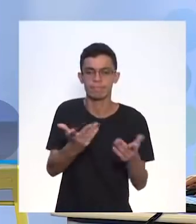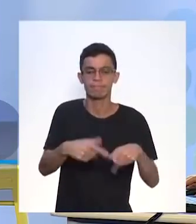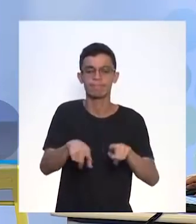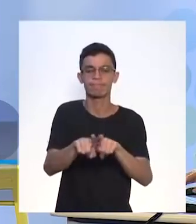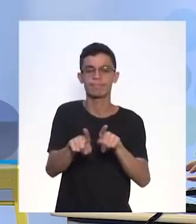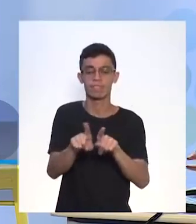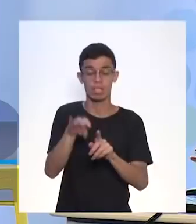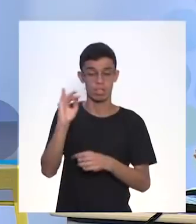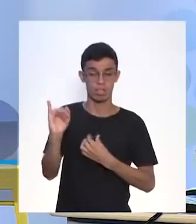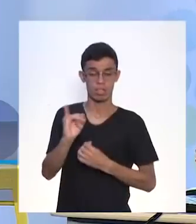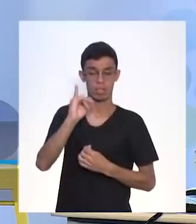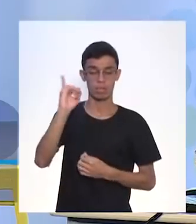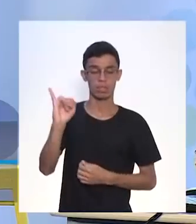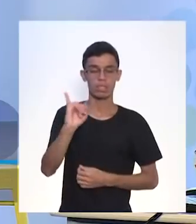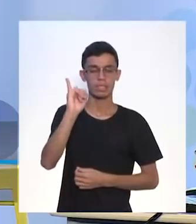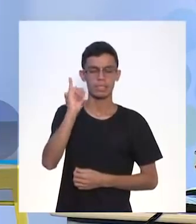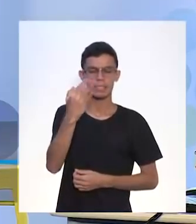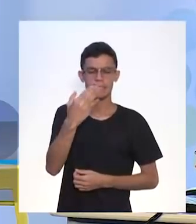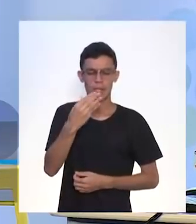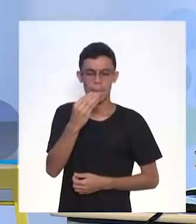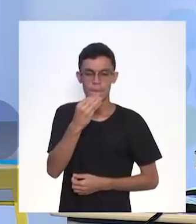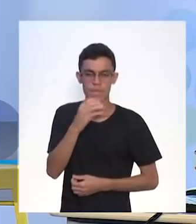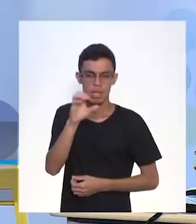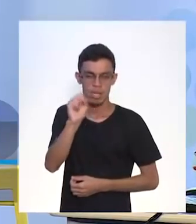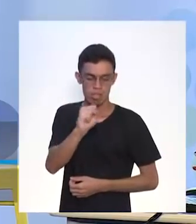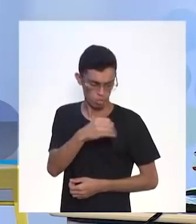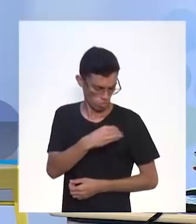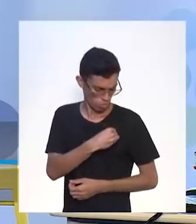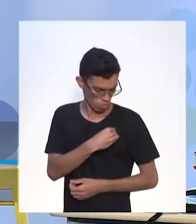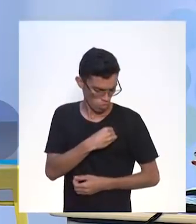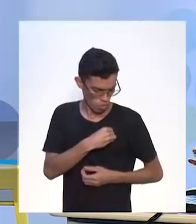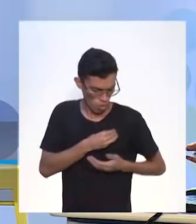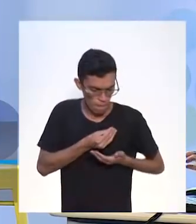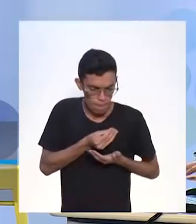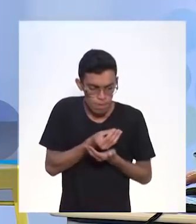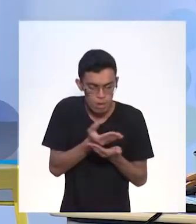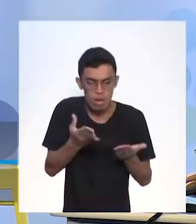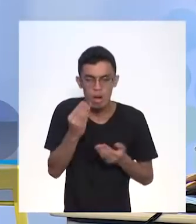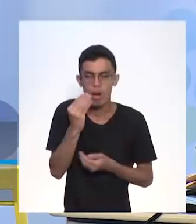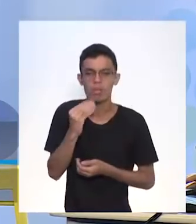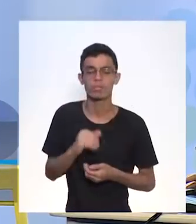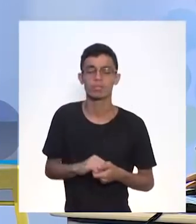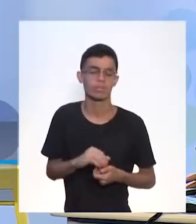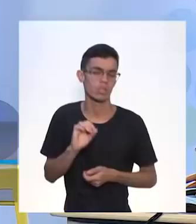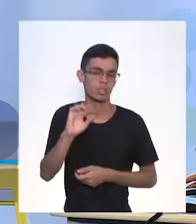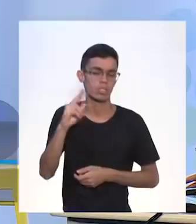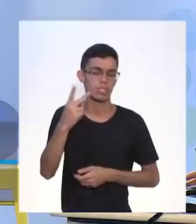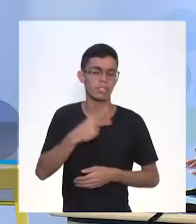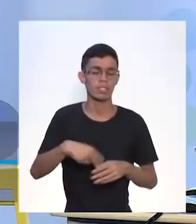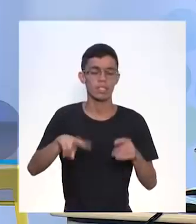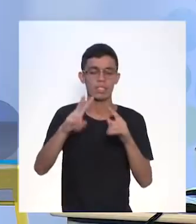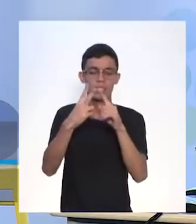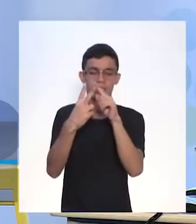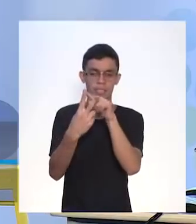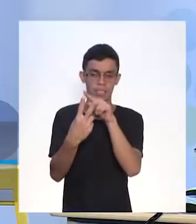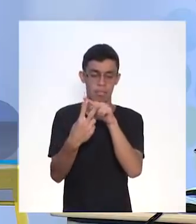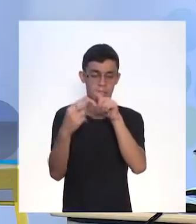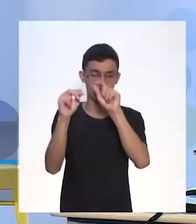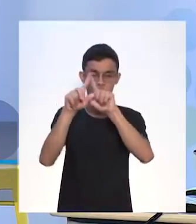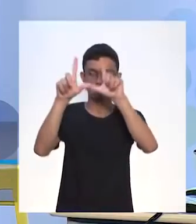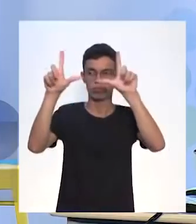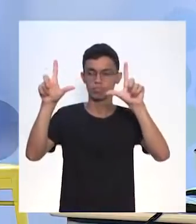a importância dessa amamentação. Ok, até aqui tudo bem, está ótimo. Vamos para o segundo